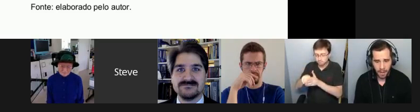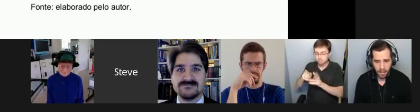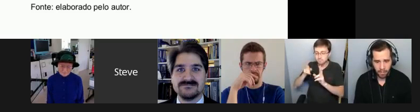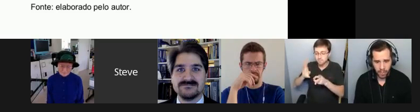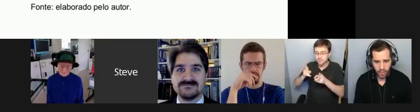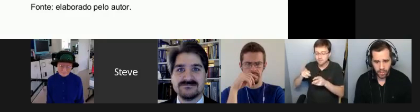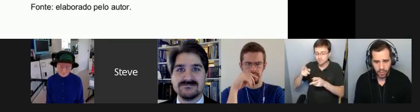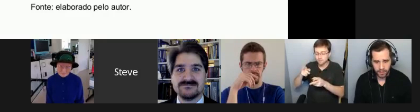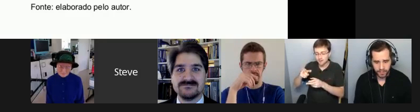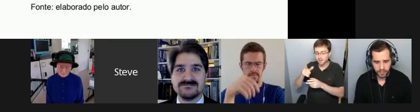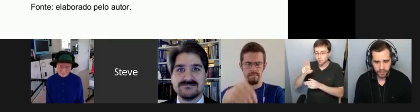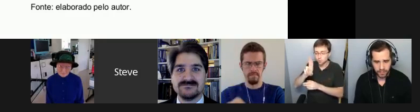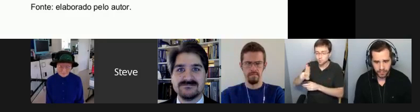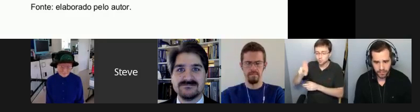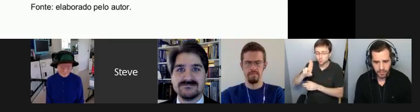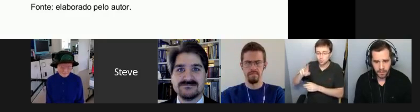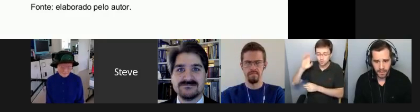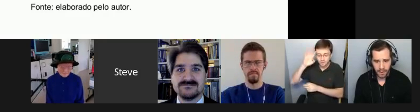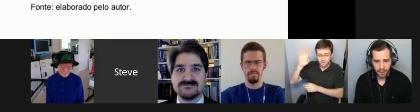substituída por,